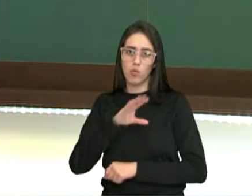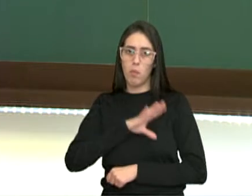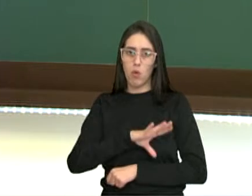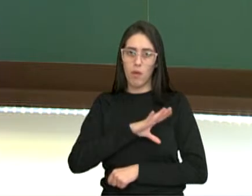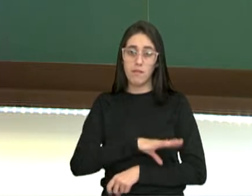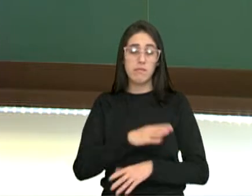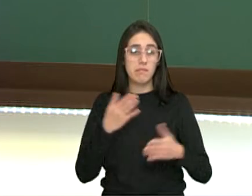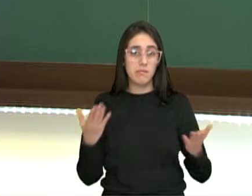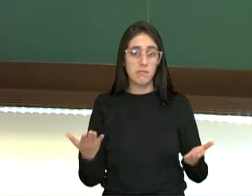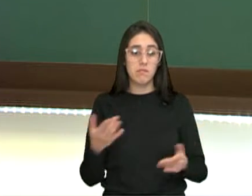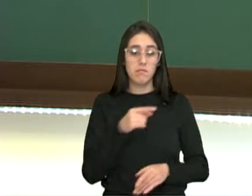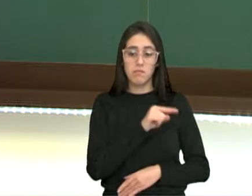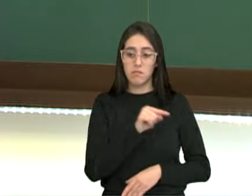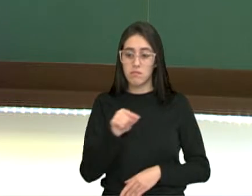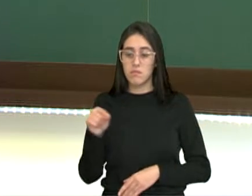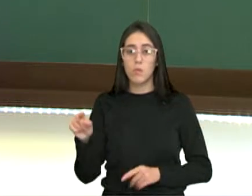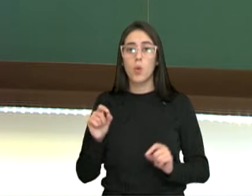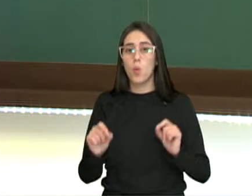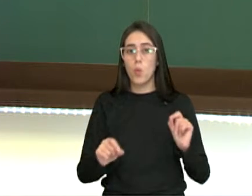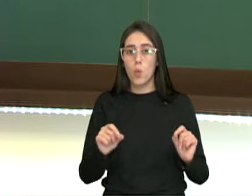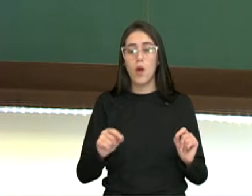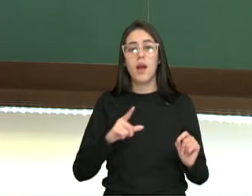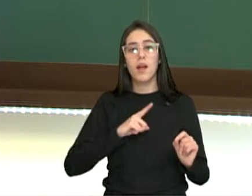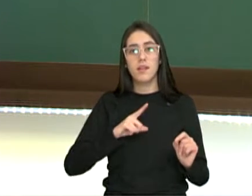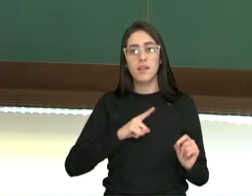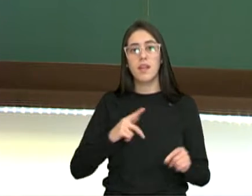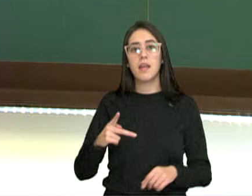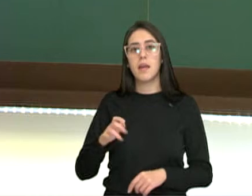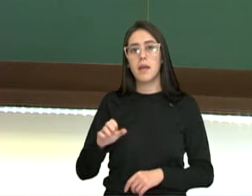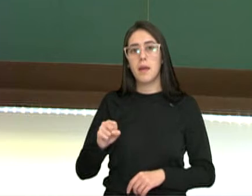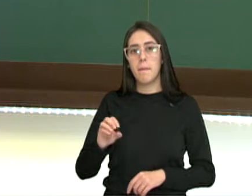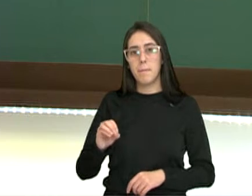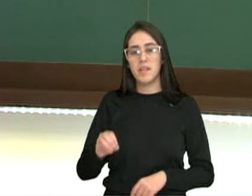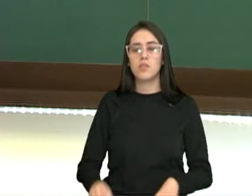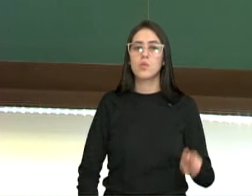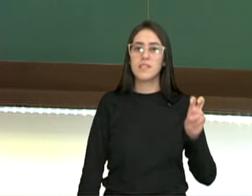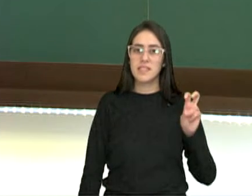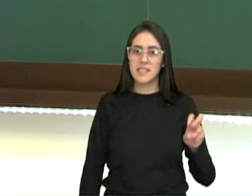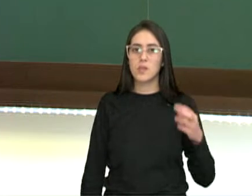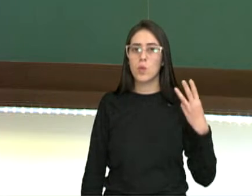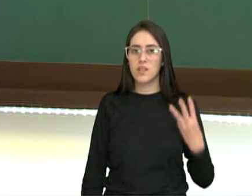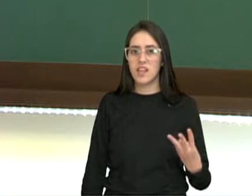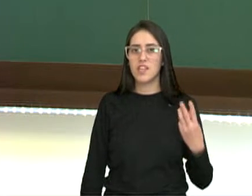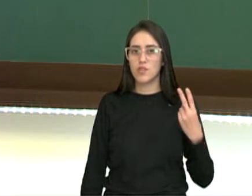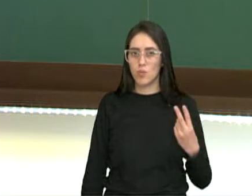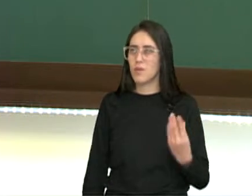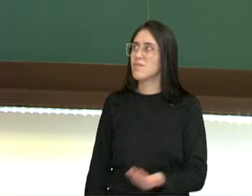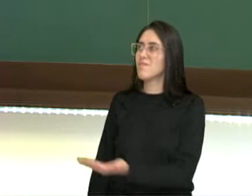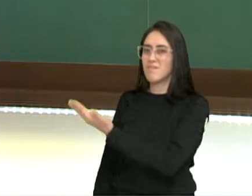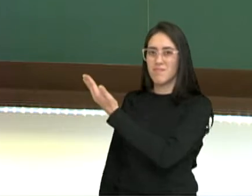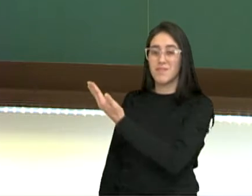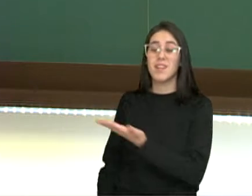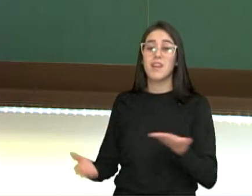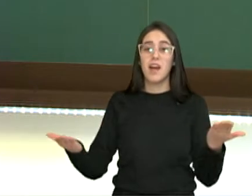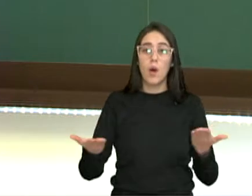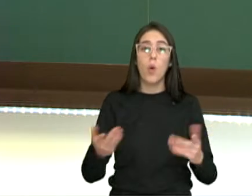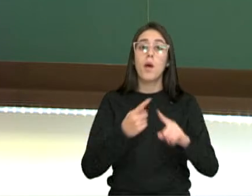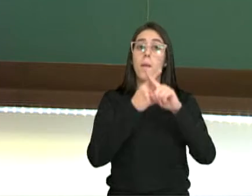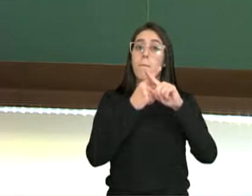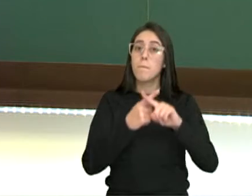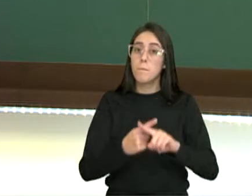a essa pontuação, eu tenho os pesos 5, 3 e 2. Então, eu vou multiplicar